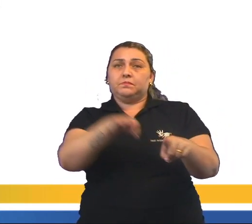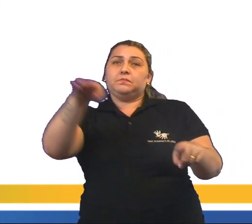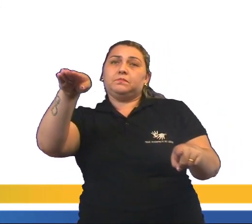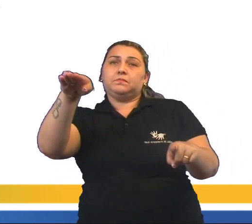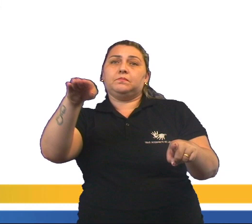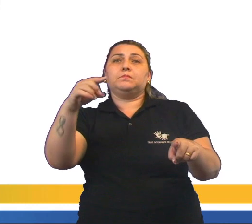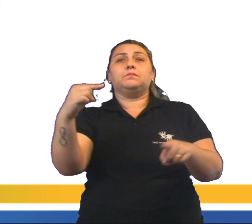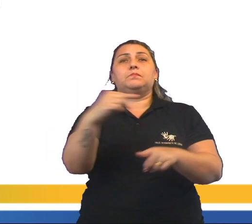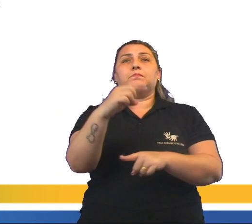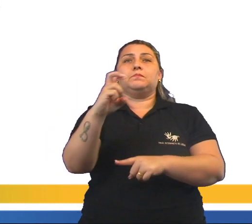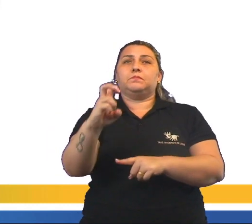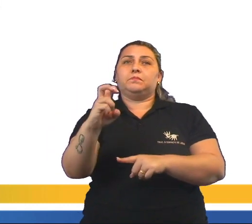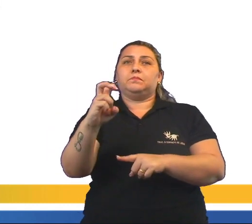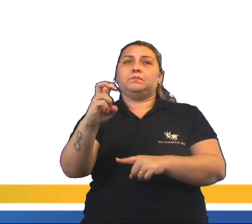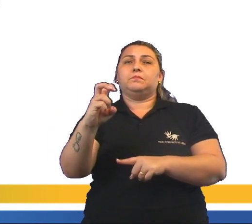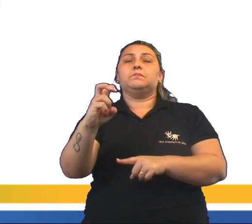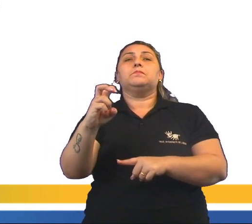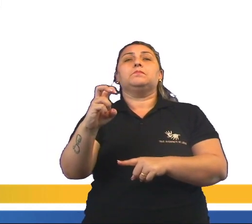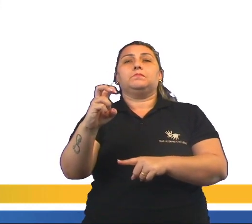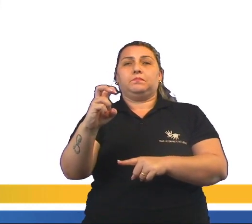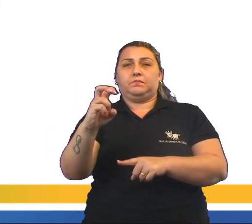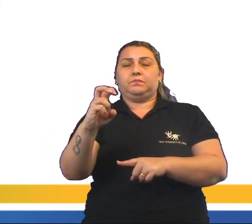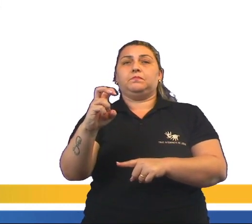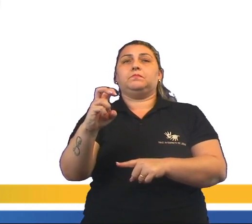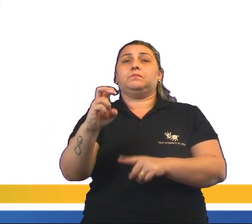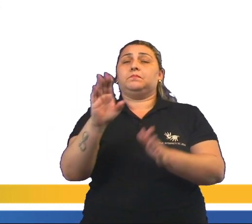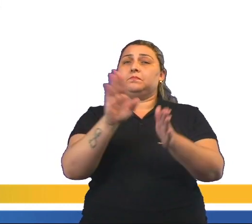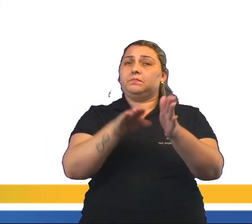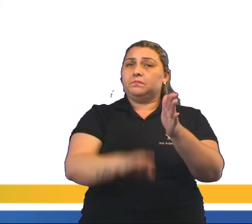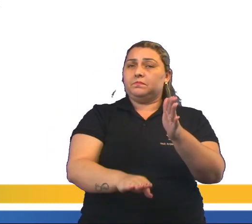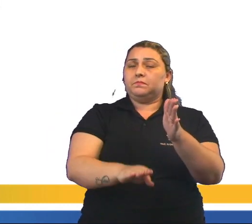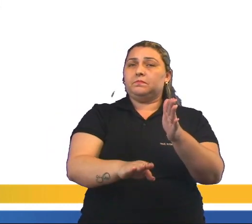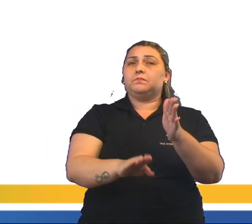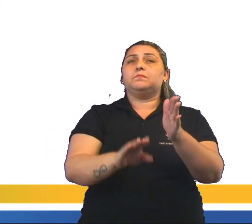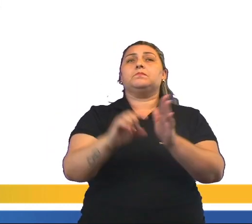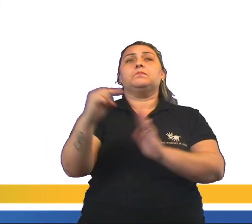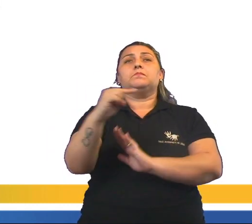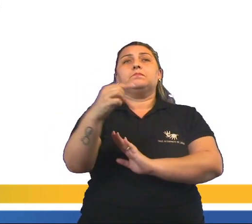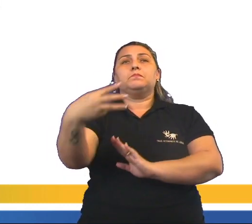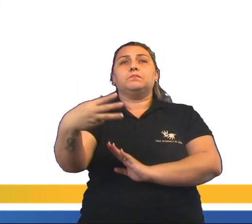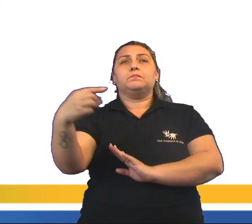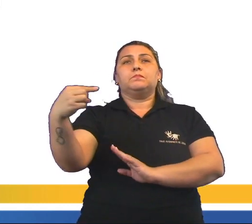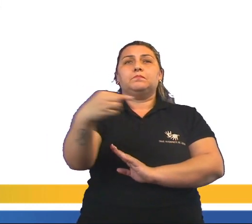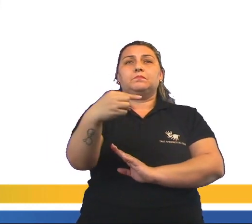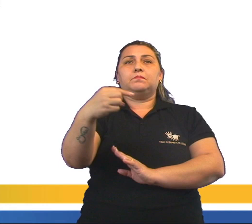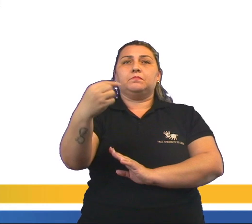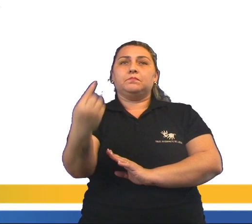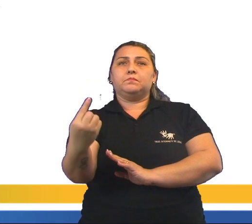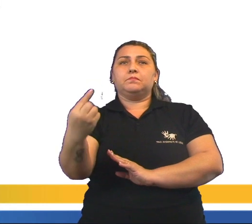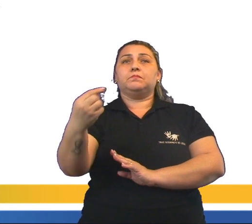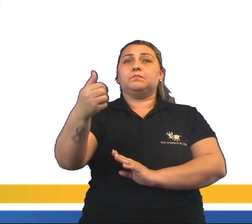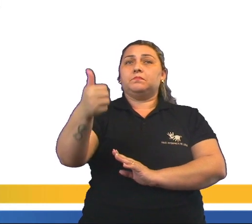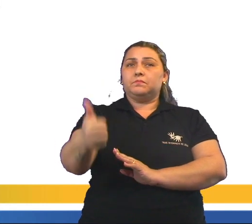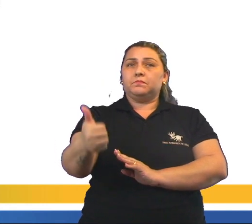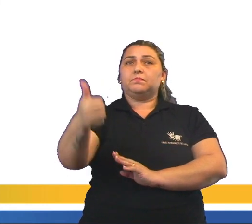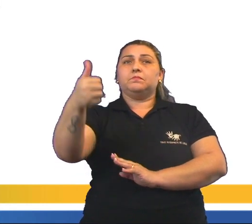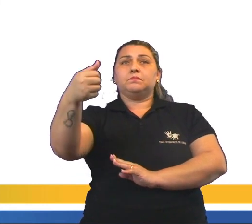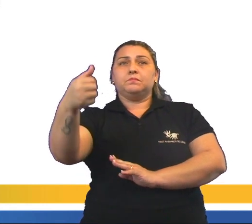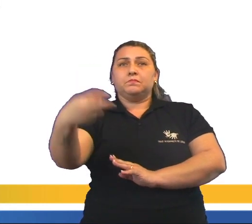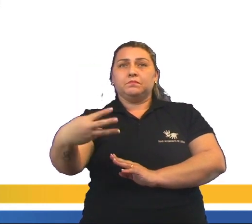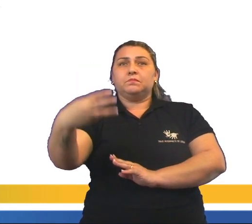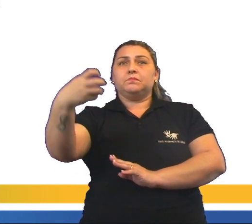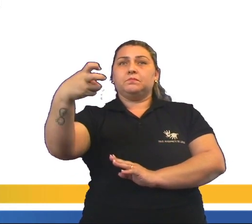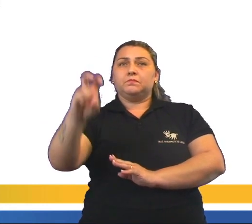então ele começa do menos cinco dali começa a numeração lá embaixo - 5 - ao menos 11